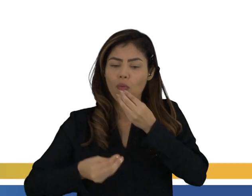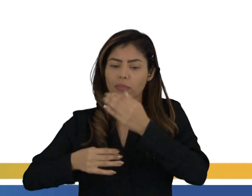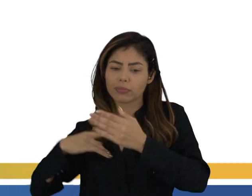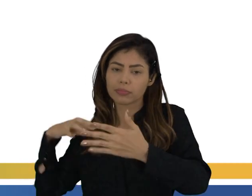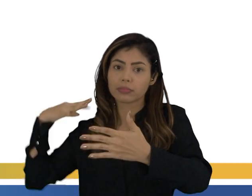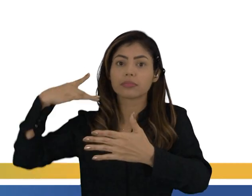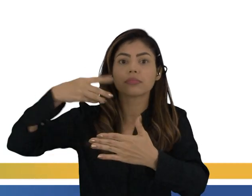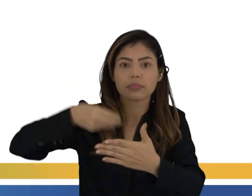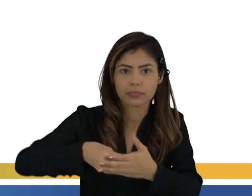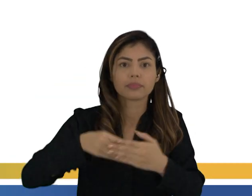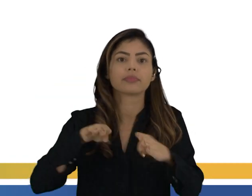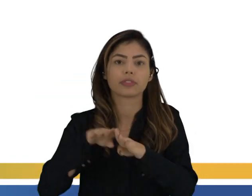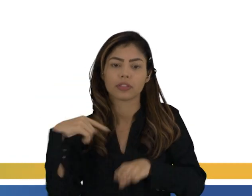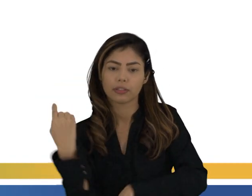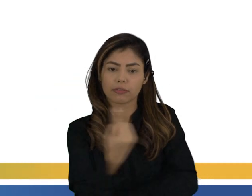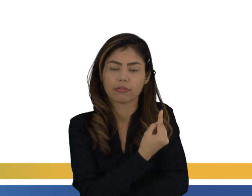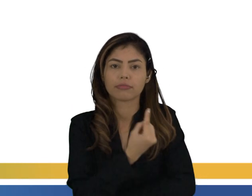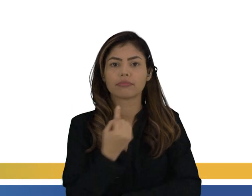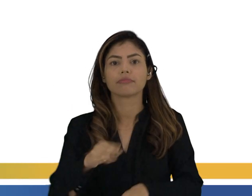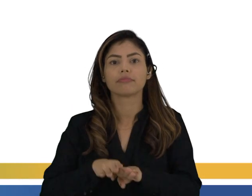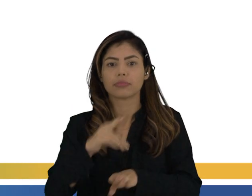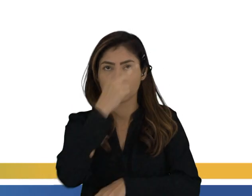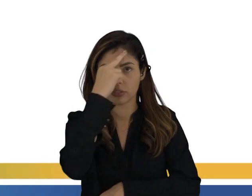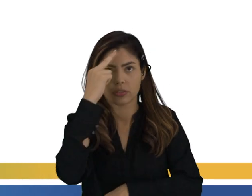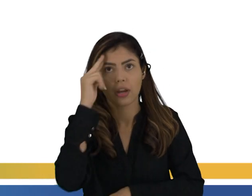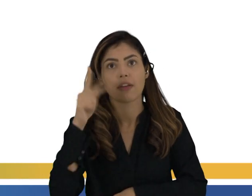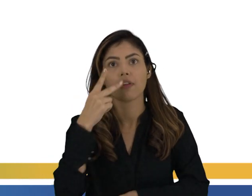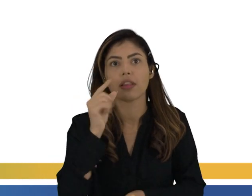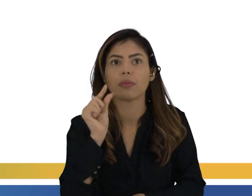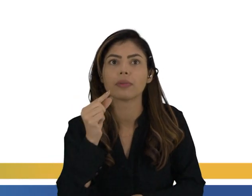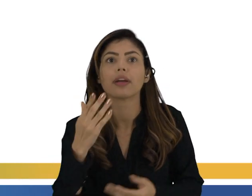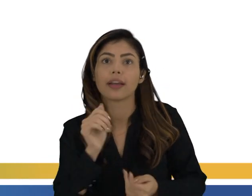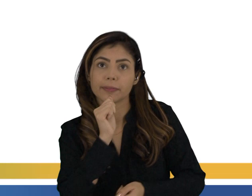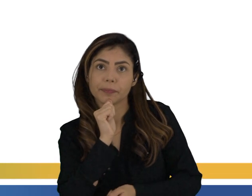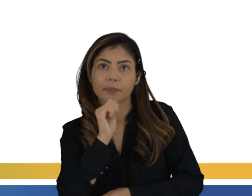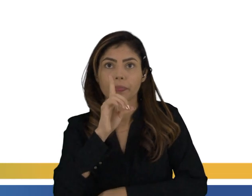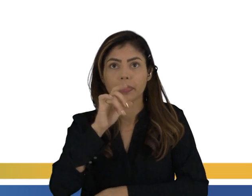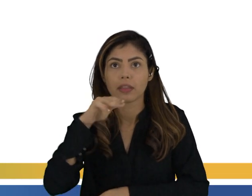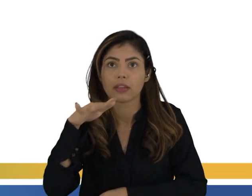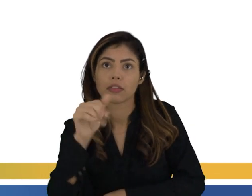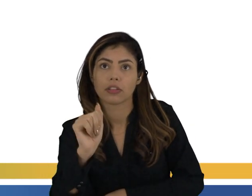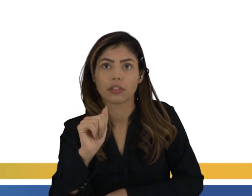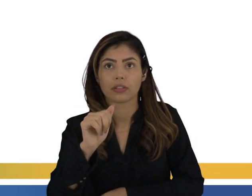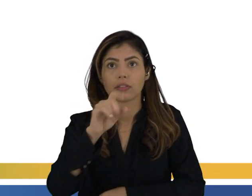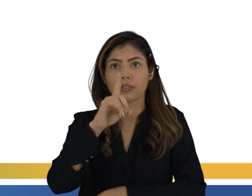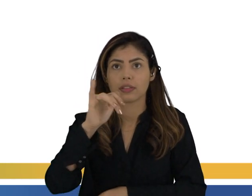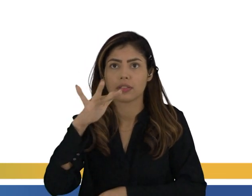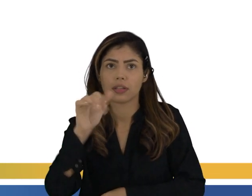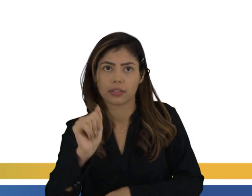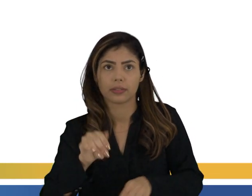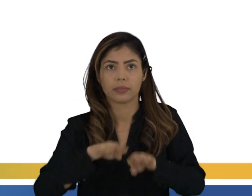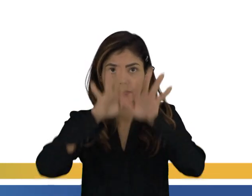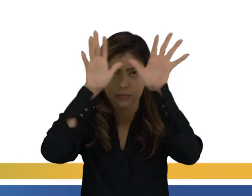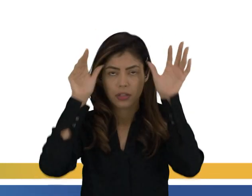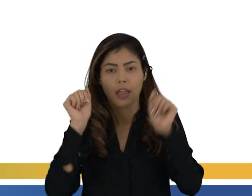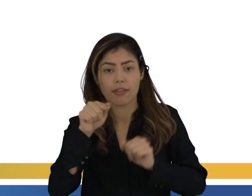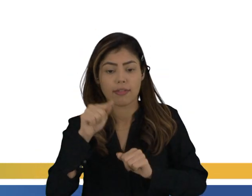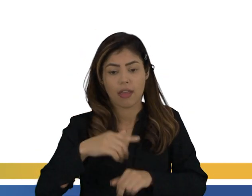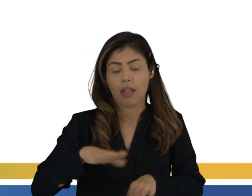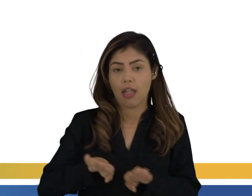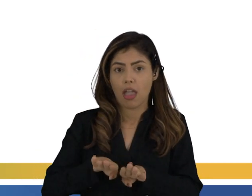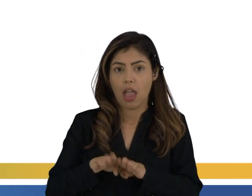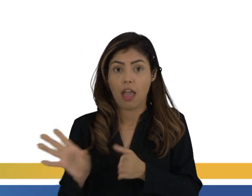trajetória da nossa história. E eu quero falar também ainda sobre Danilo Desacre. Esse artista plástico brasileiro